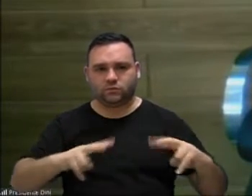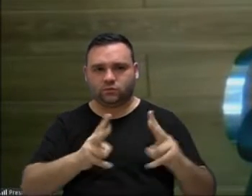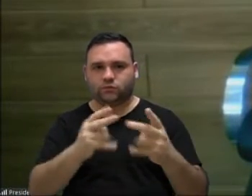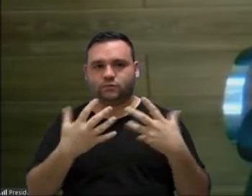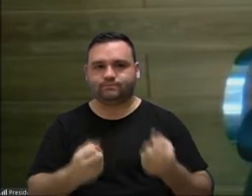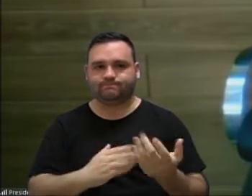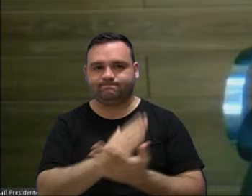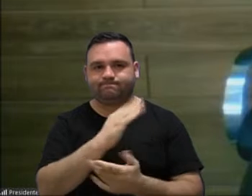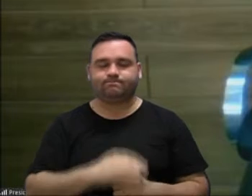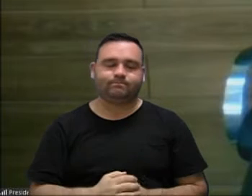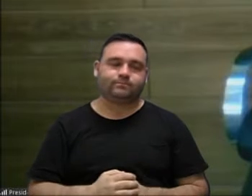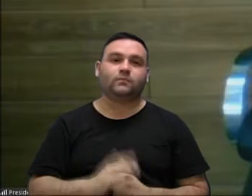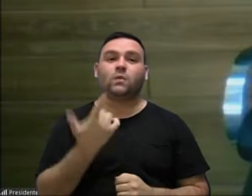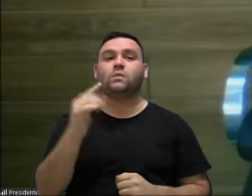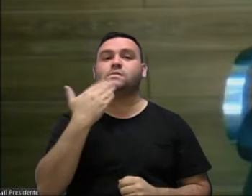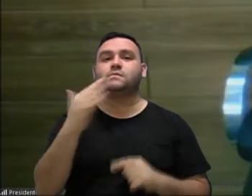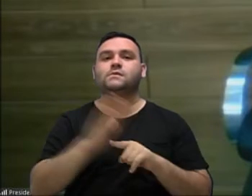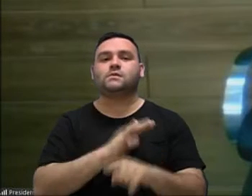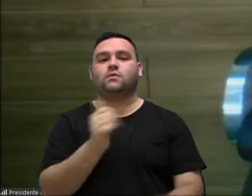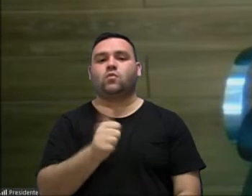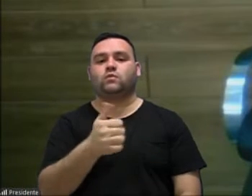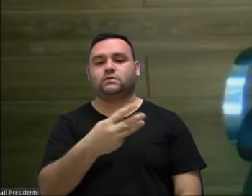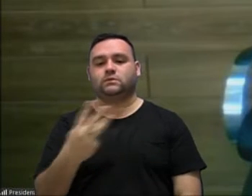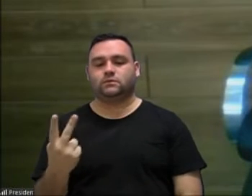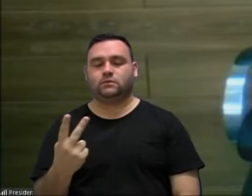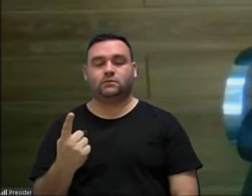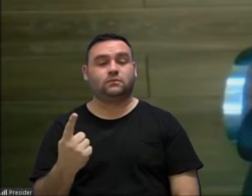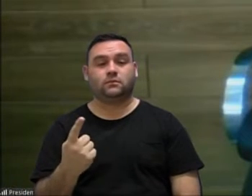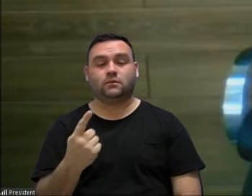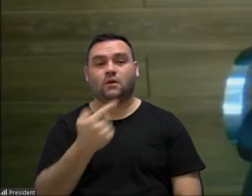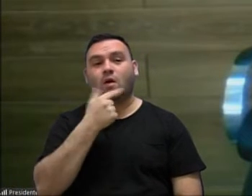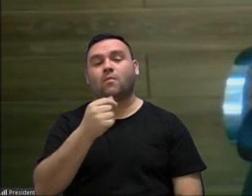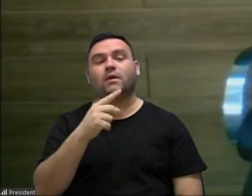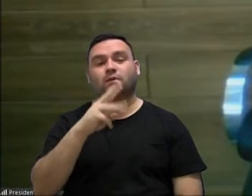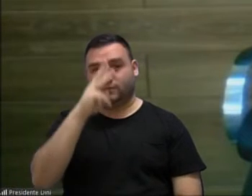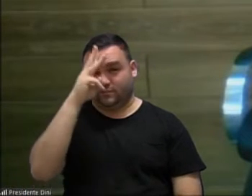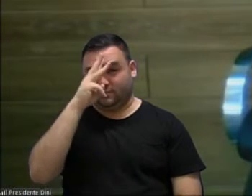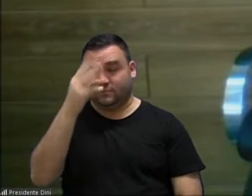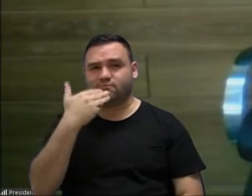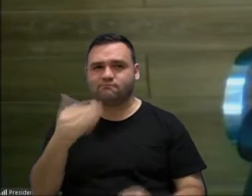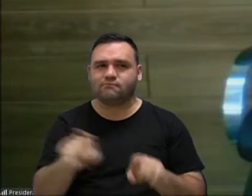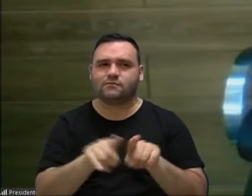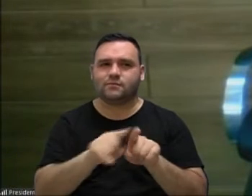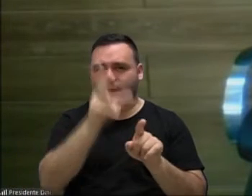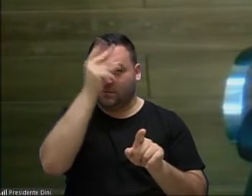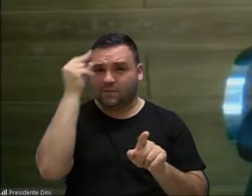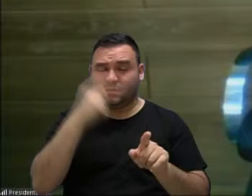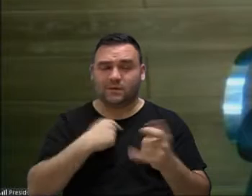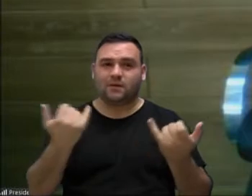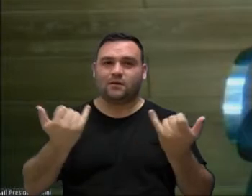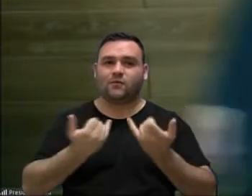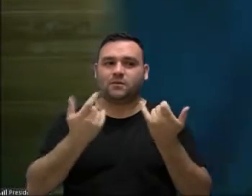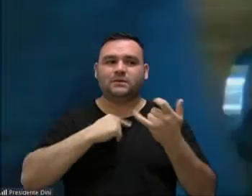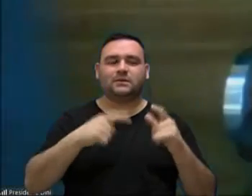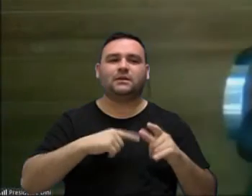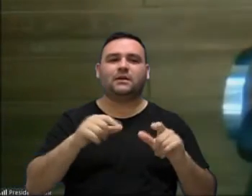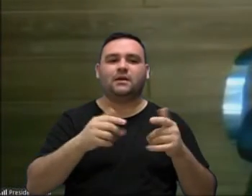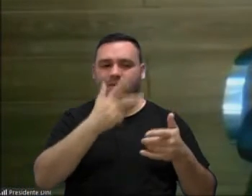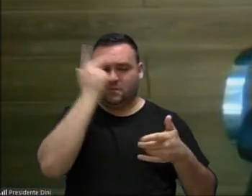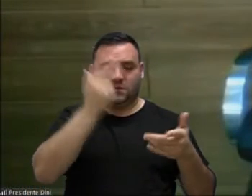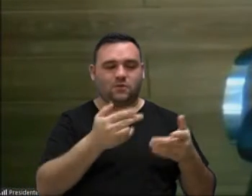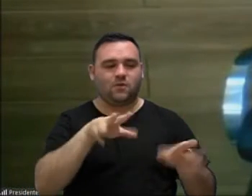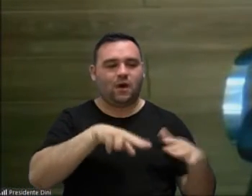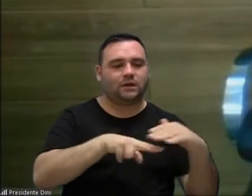está aprovado. Requerimento 1131 de 2020 do vereador Vanderlei Diogo, solicita do Executivo informações sobre o caso de transferência e internação de